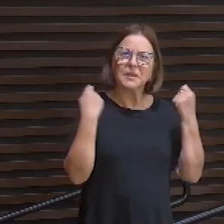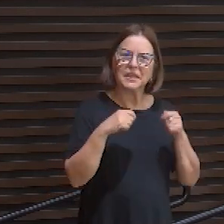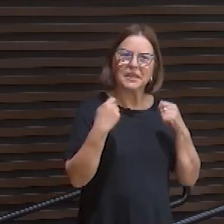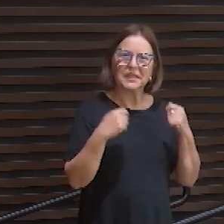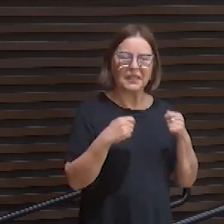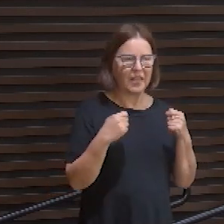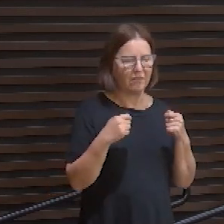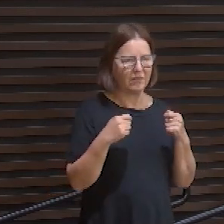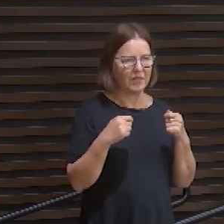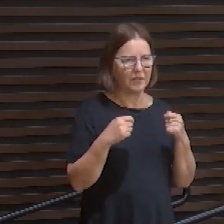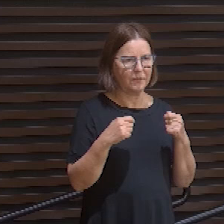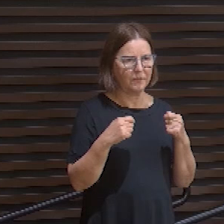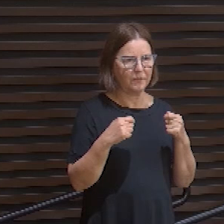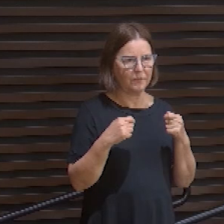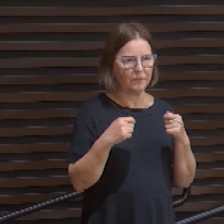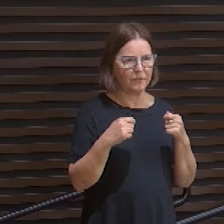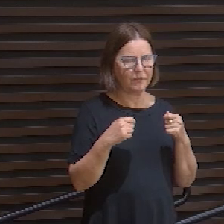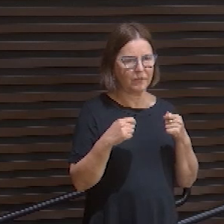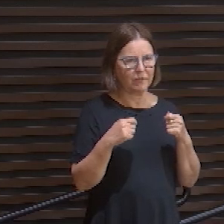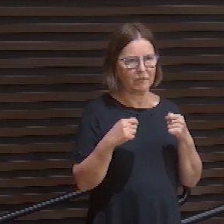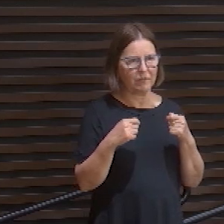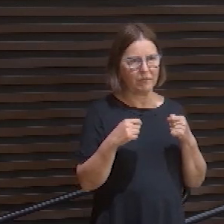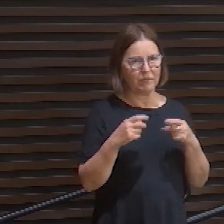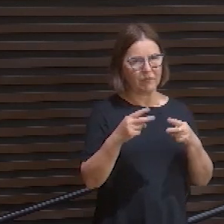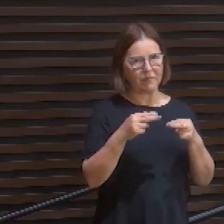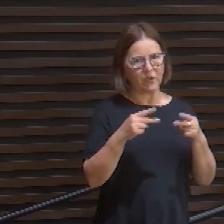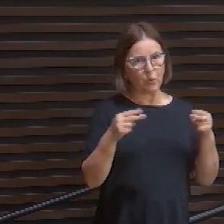aquilo que hoje existe, que as